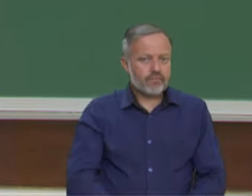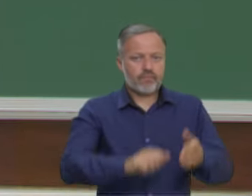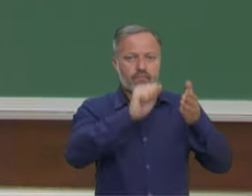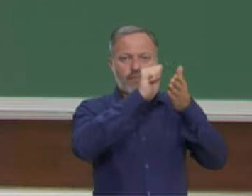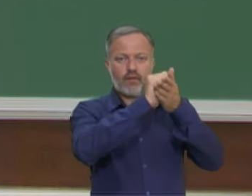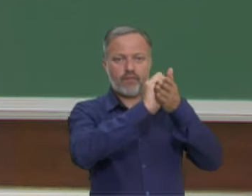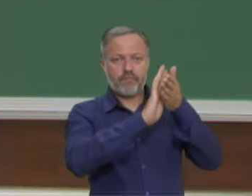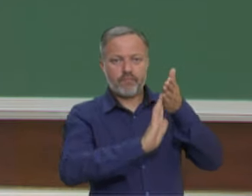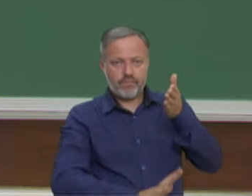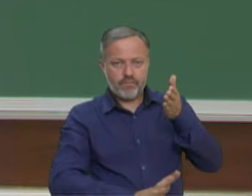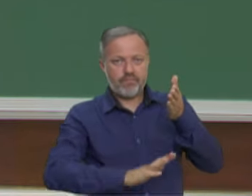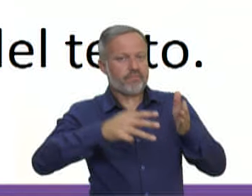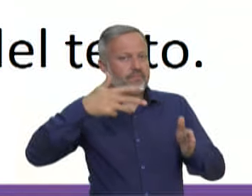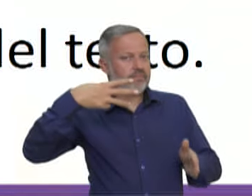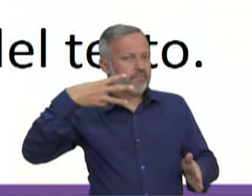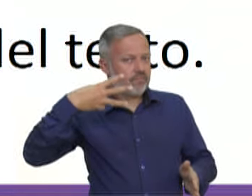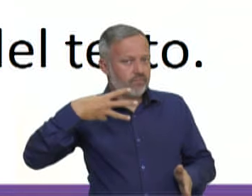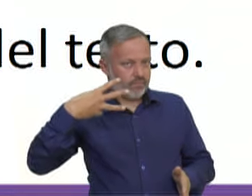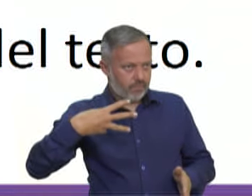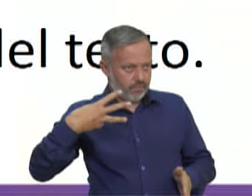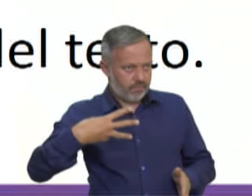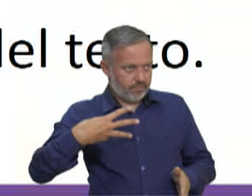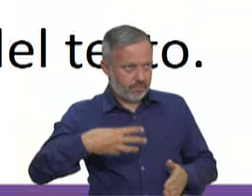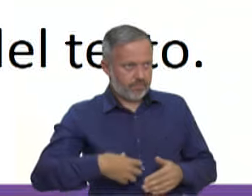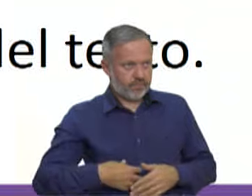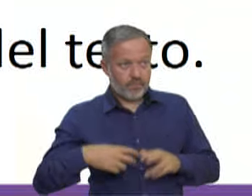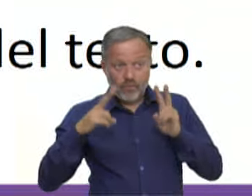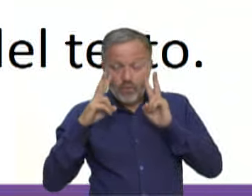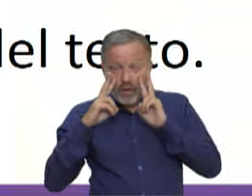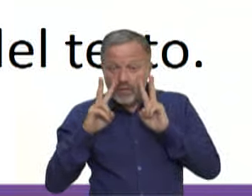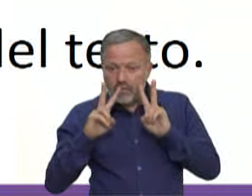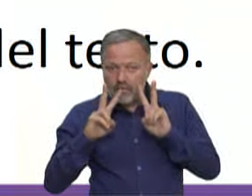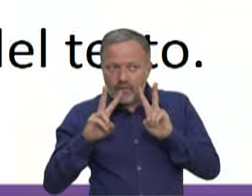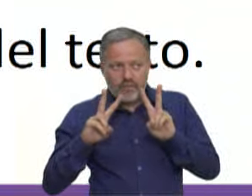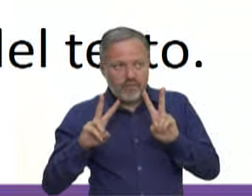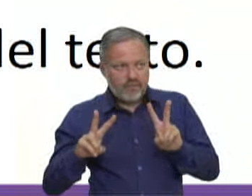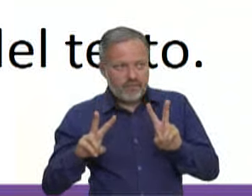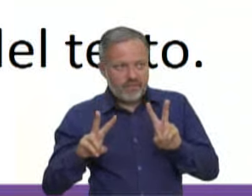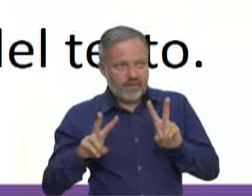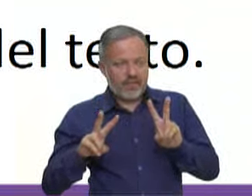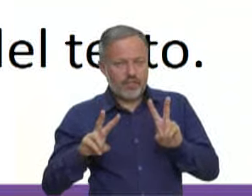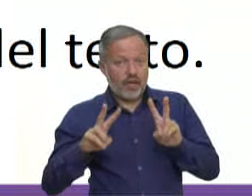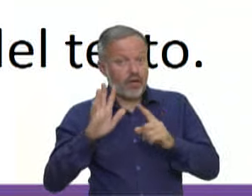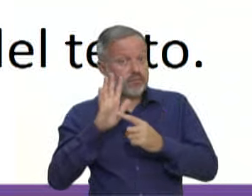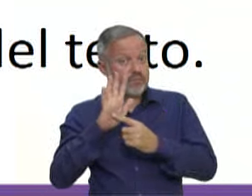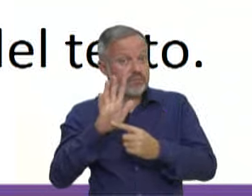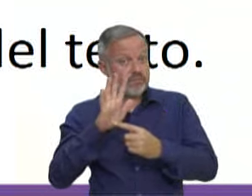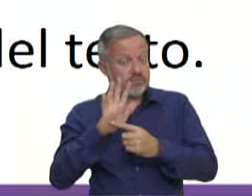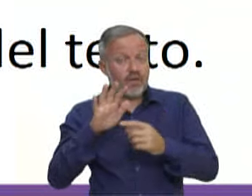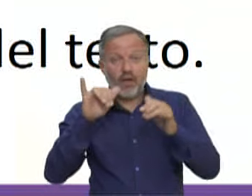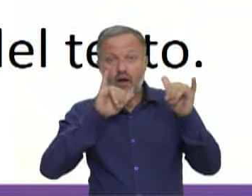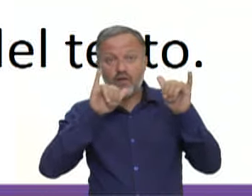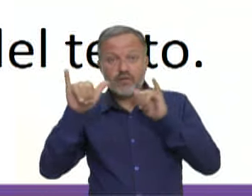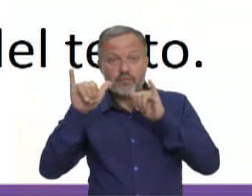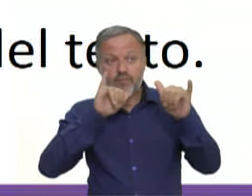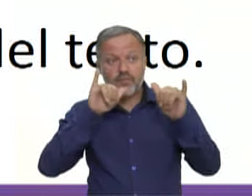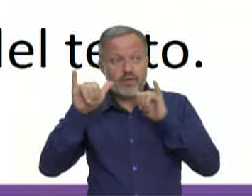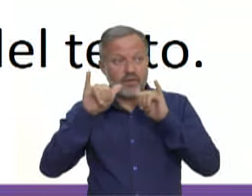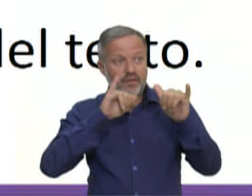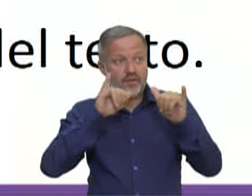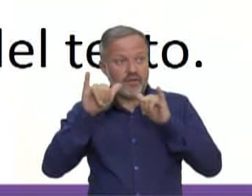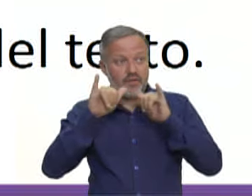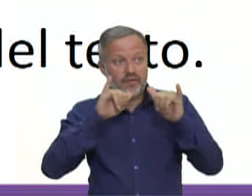Atividade 3. Lee os fragmentos de las propagandas e observe as formas de tratamento que se estabelece com os leitores,